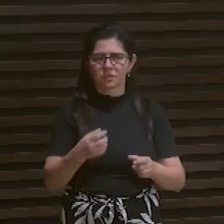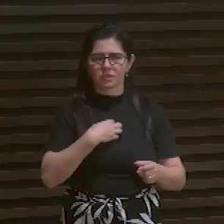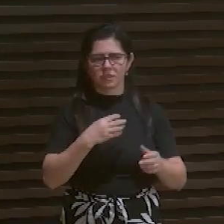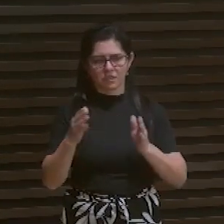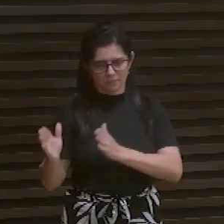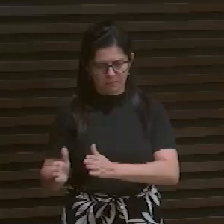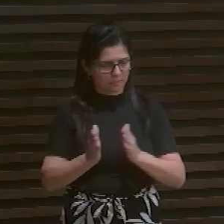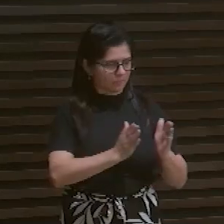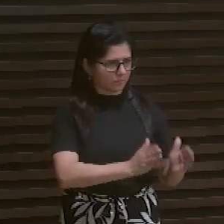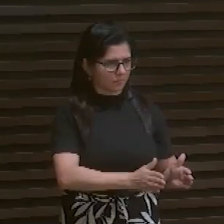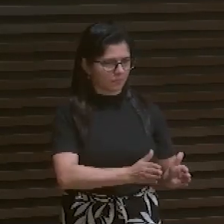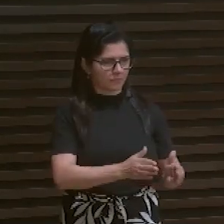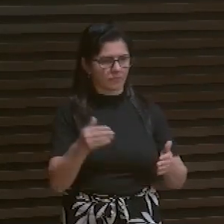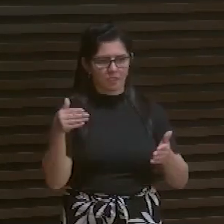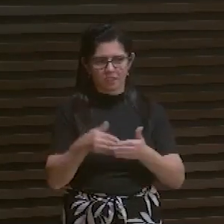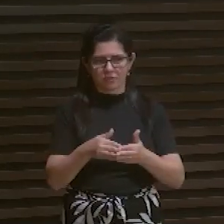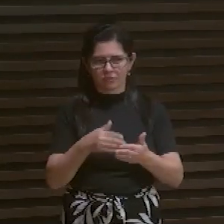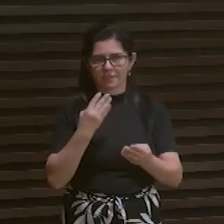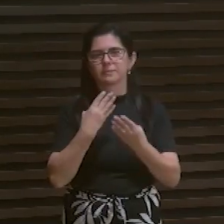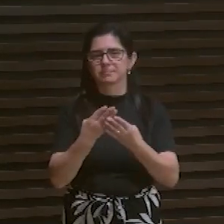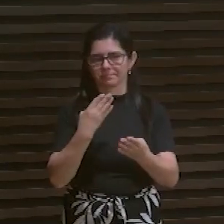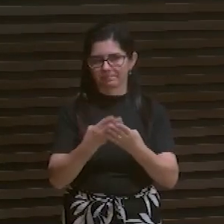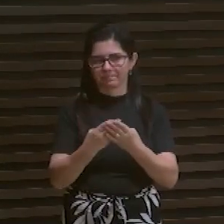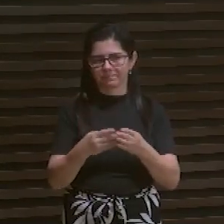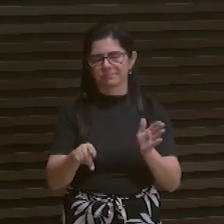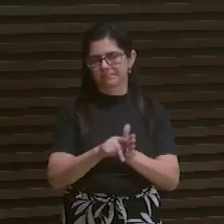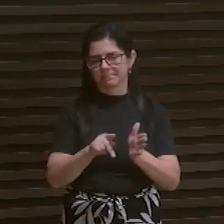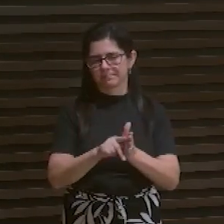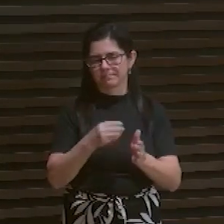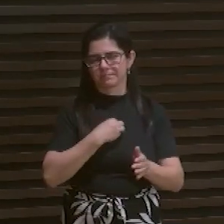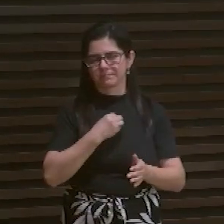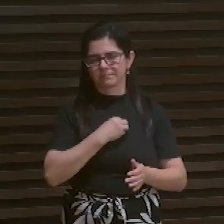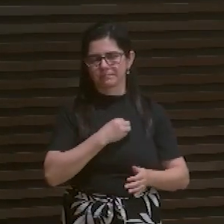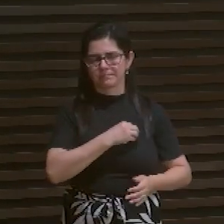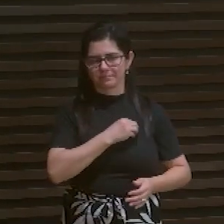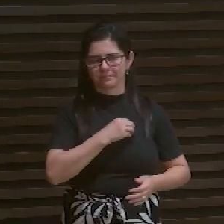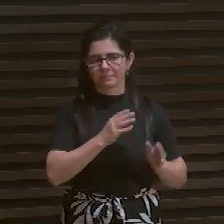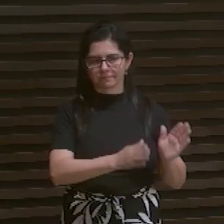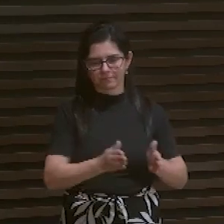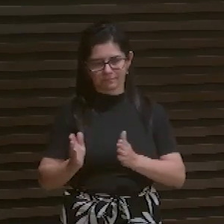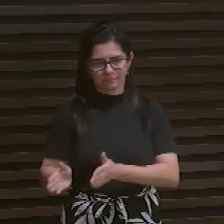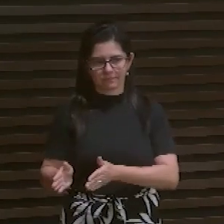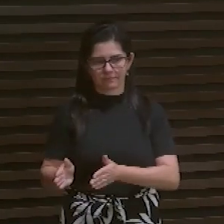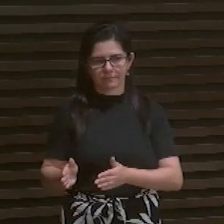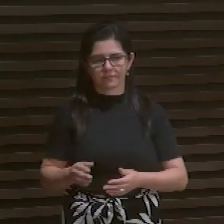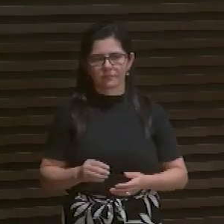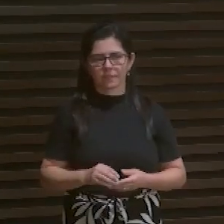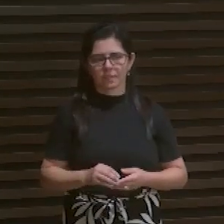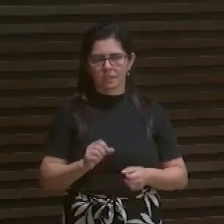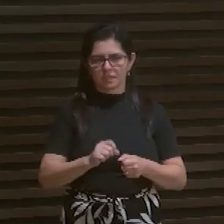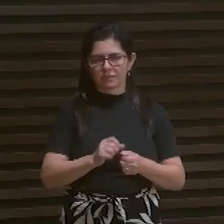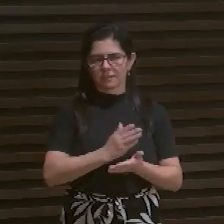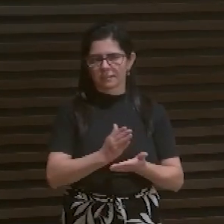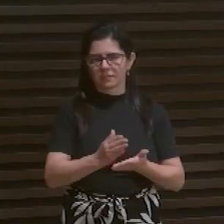confessar o pecado para o irmão. Em sair depois do culto e partir o pão junto, em tomar a ceia com os irmãos, em contribuir com o dízimo, em ver as crianças e